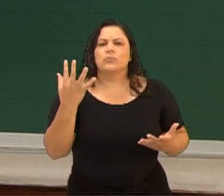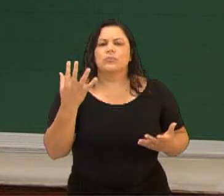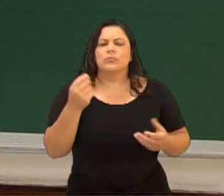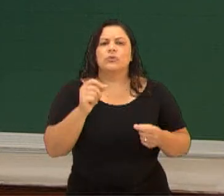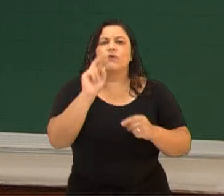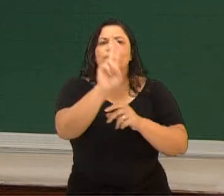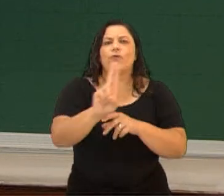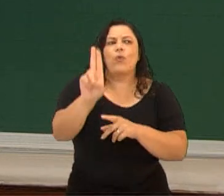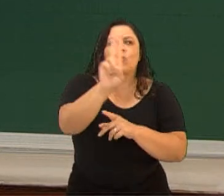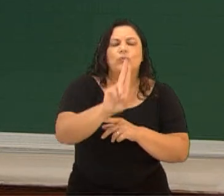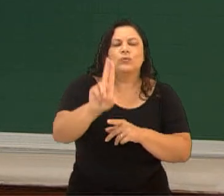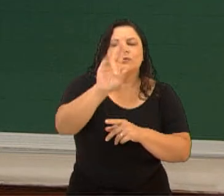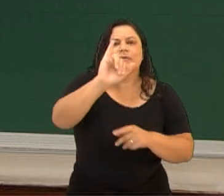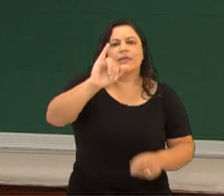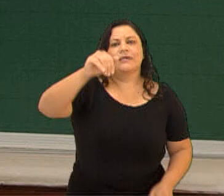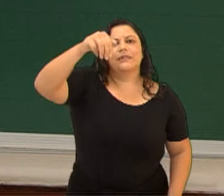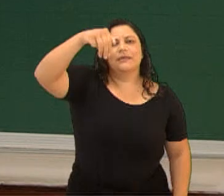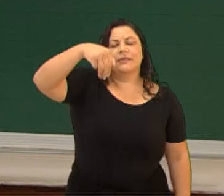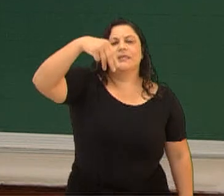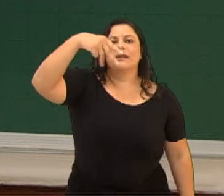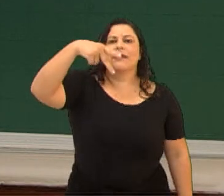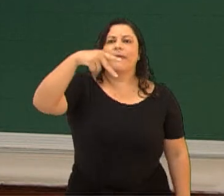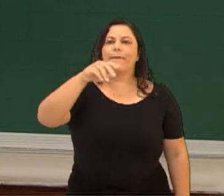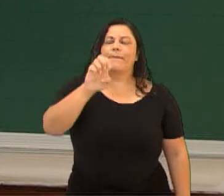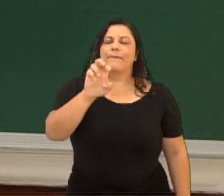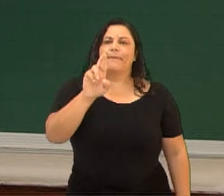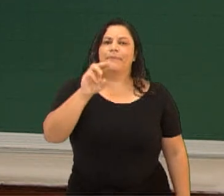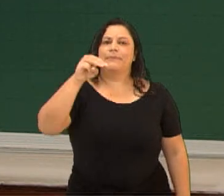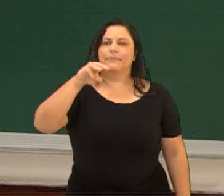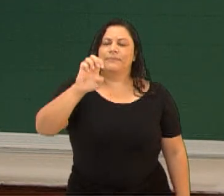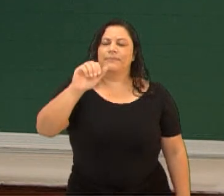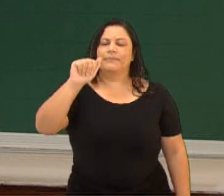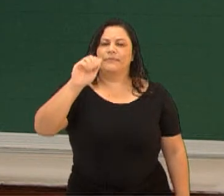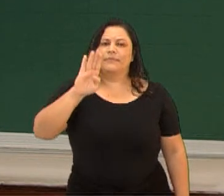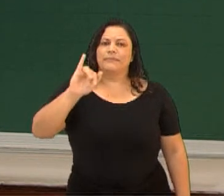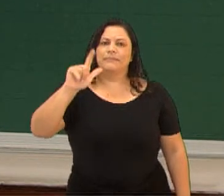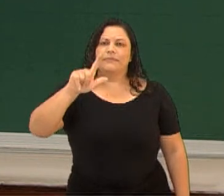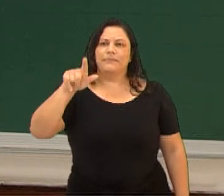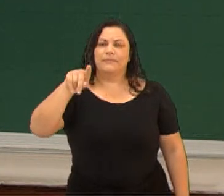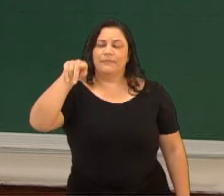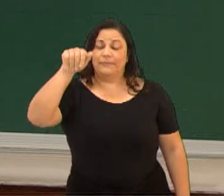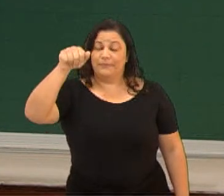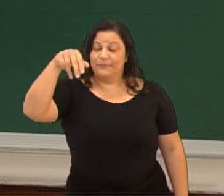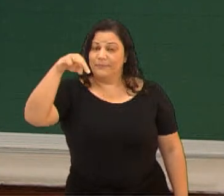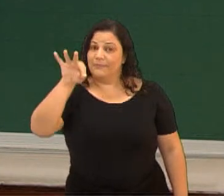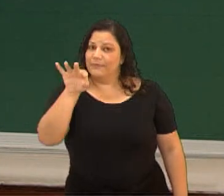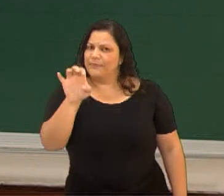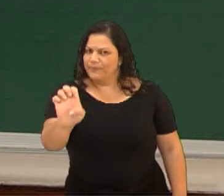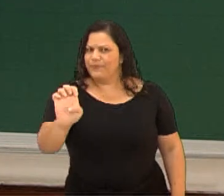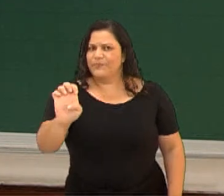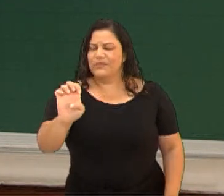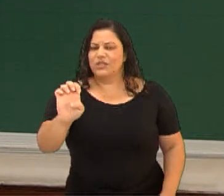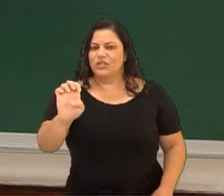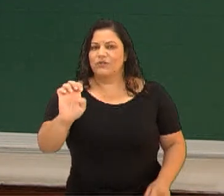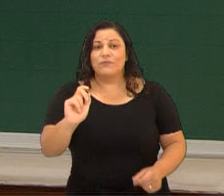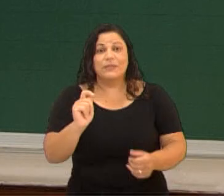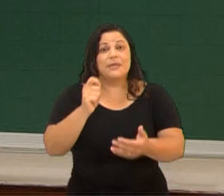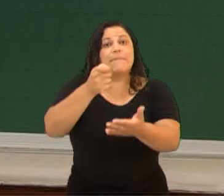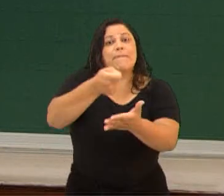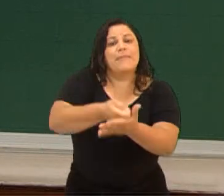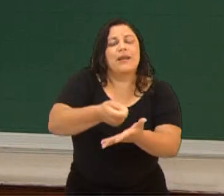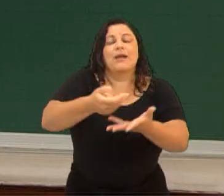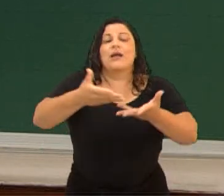hipermeabilizante eu vou usar nessa área. Qual é o valor que eu vou gastar em produto? Eu sei que o metro quadrado